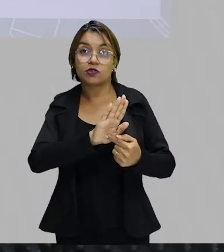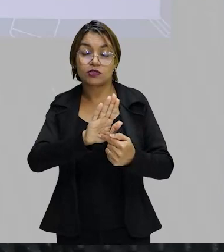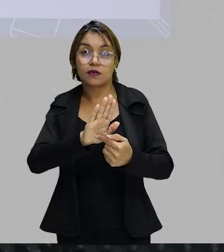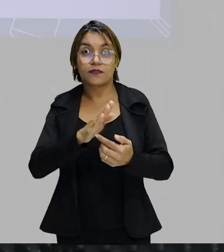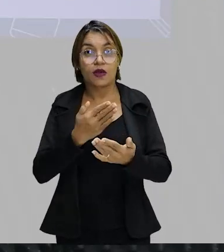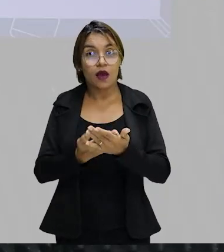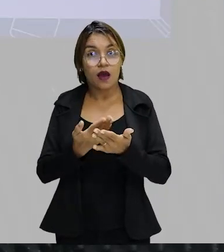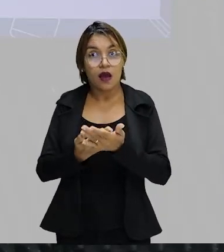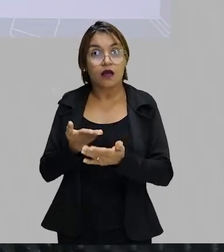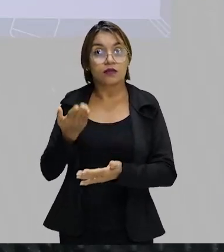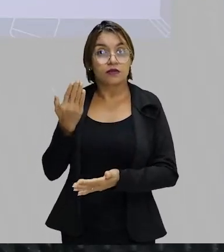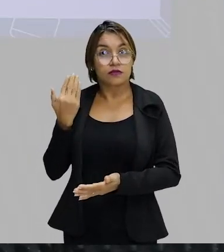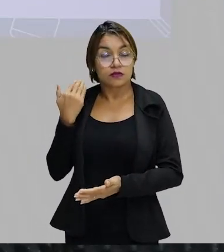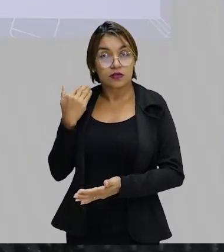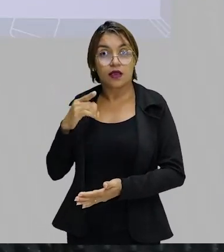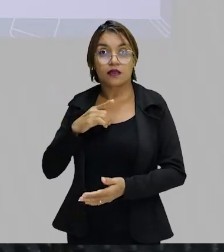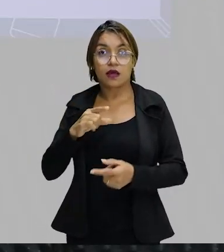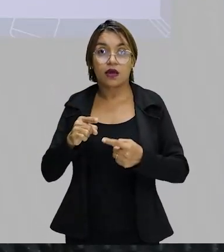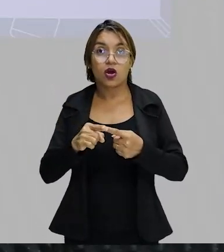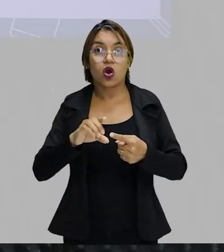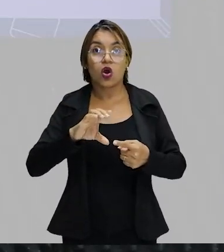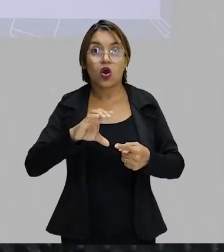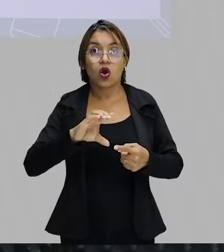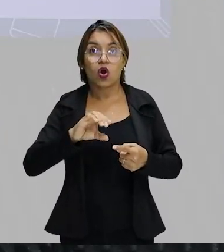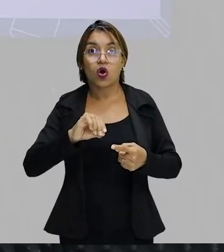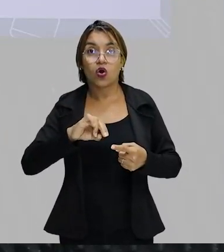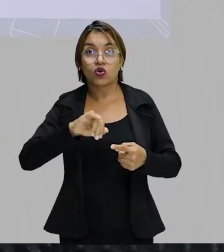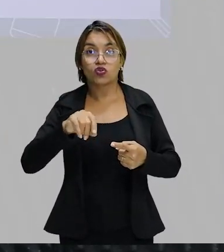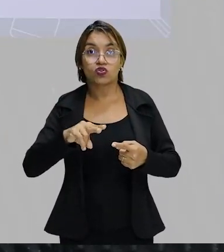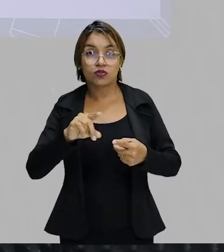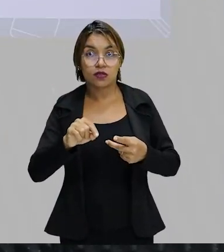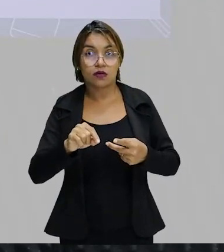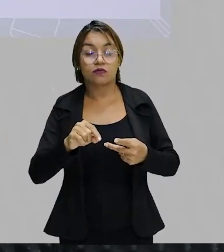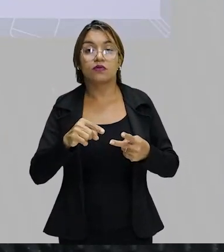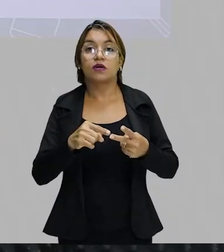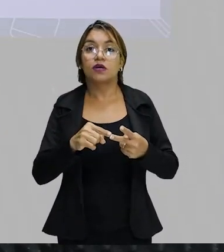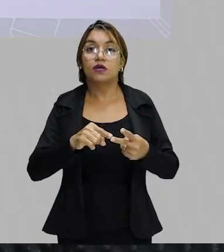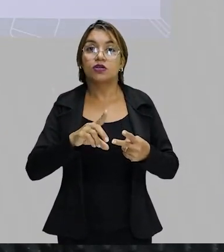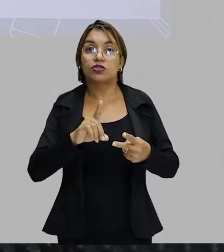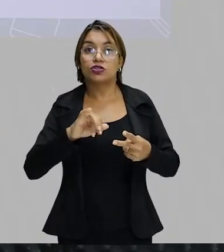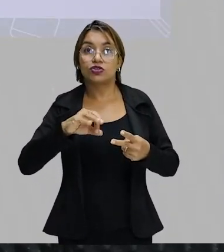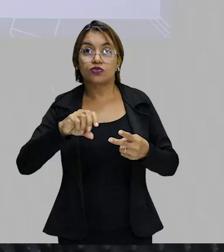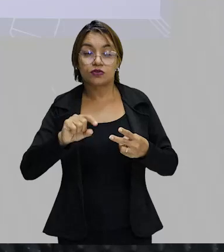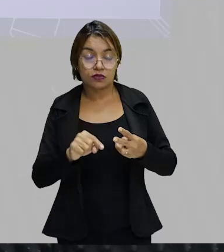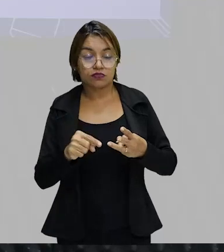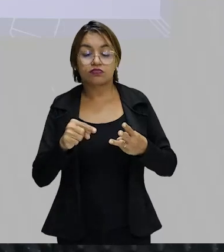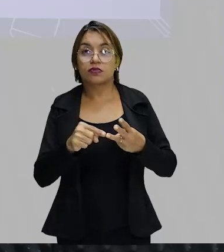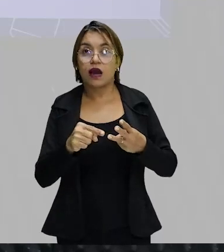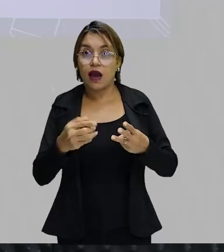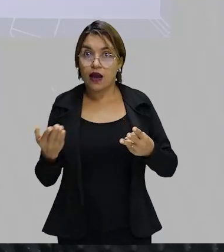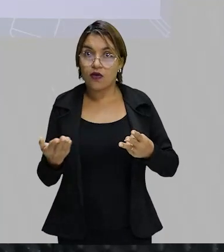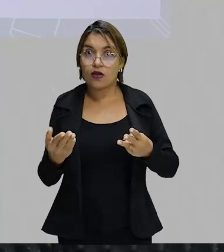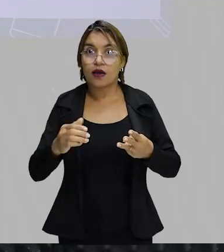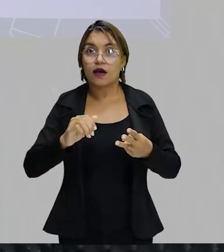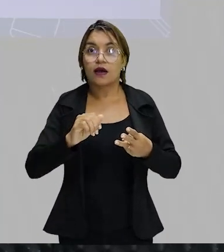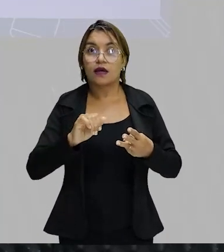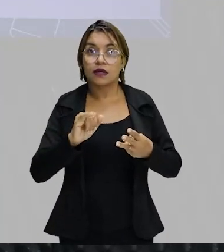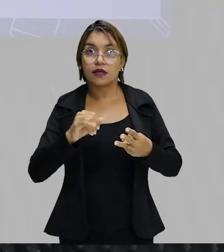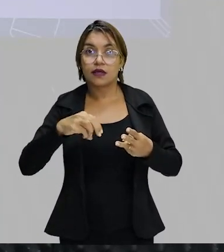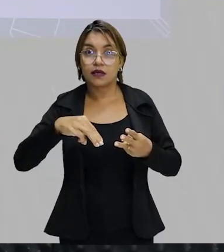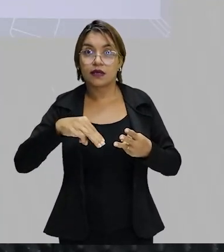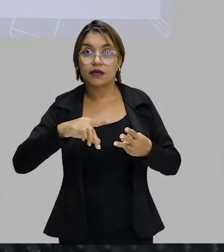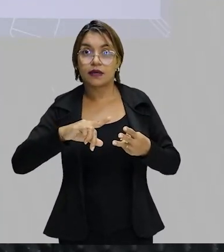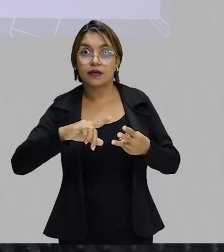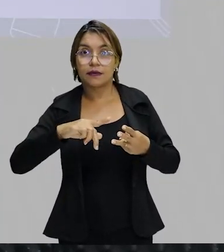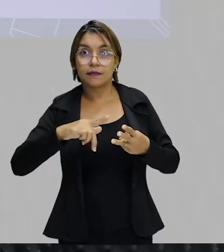aulas anteriores fizemos a conjunção e a disjunção. Aqui nós estamos com a implicação, necessariamente, e com